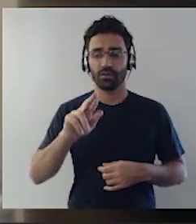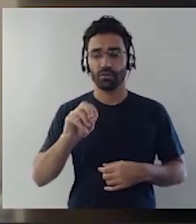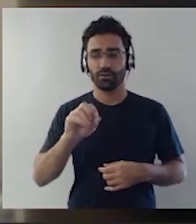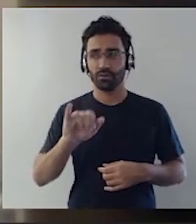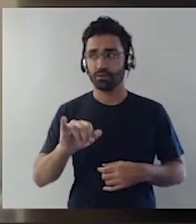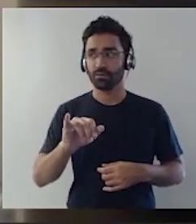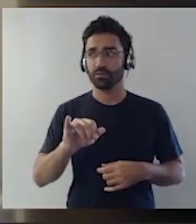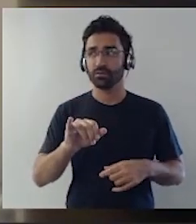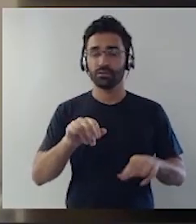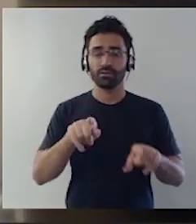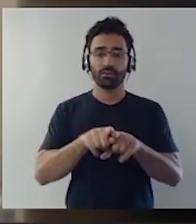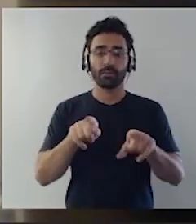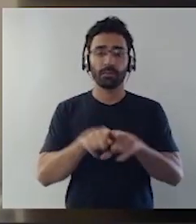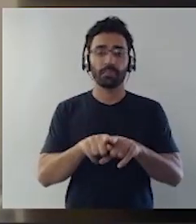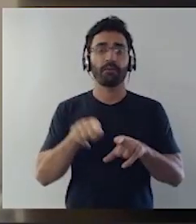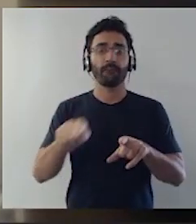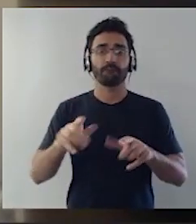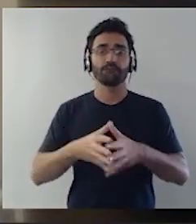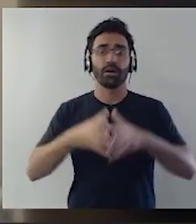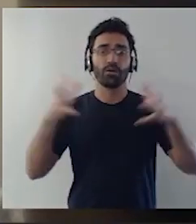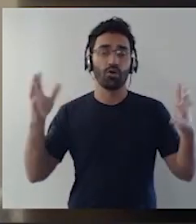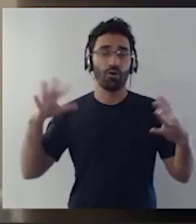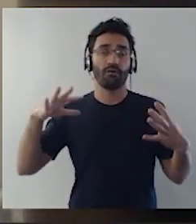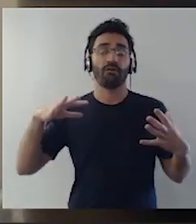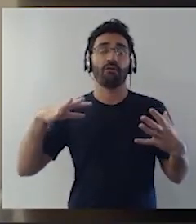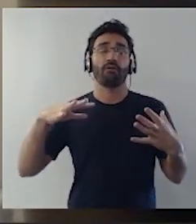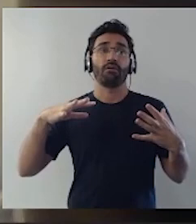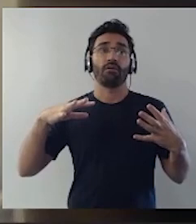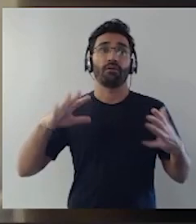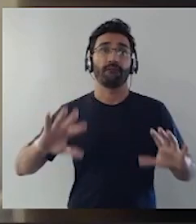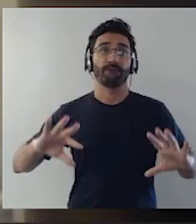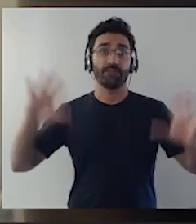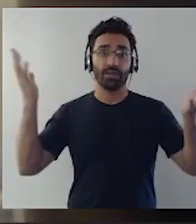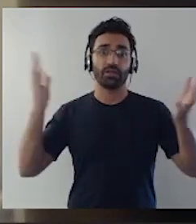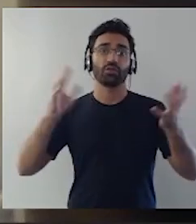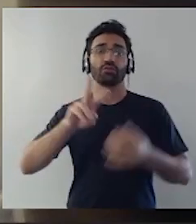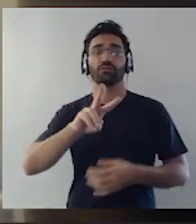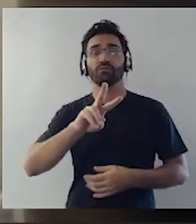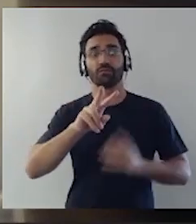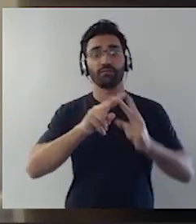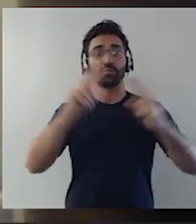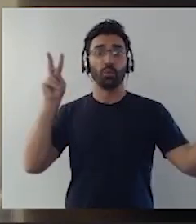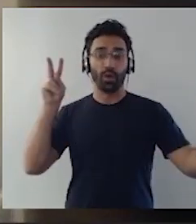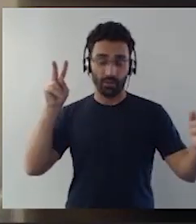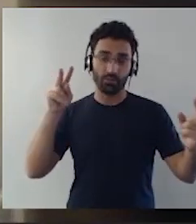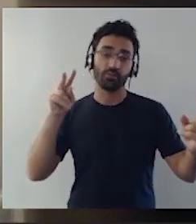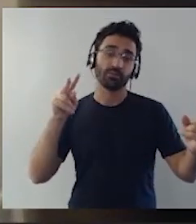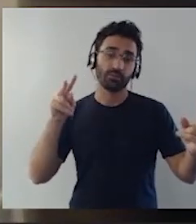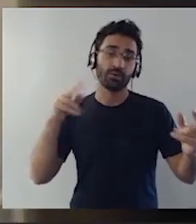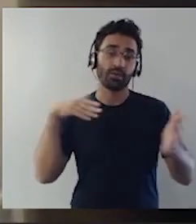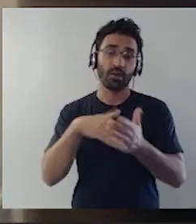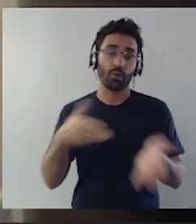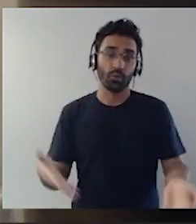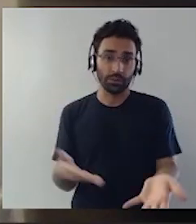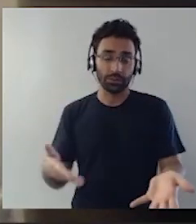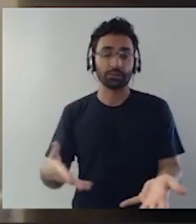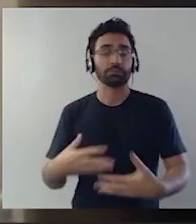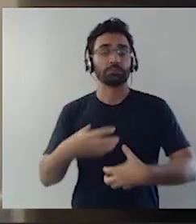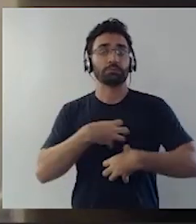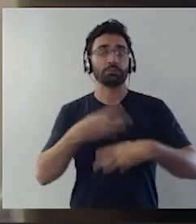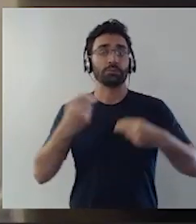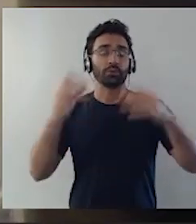sem dúvida, o maior evento virtual em face da Covid, até hoje realizado. Estou muito